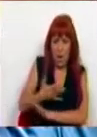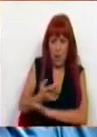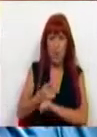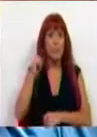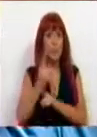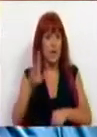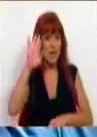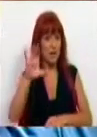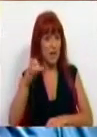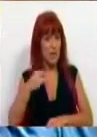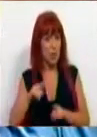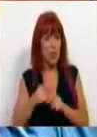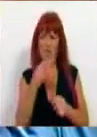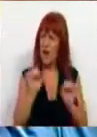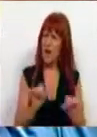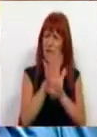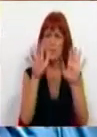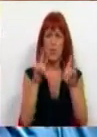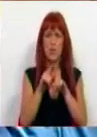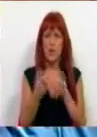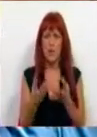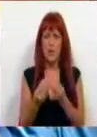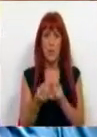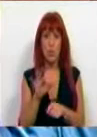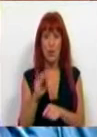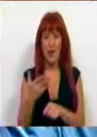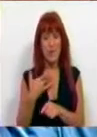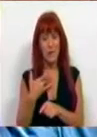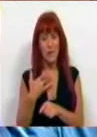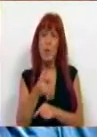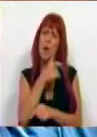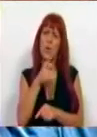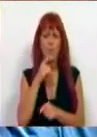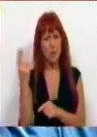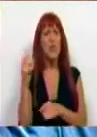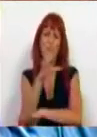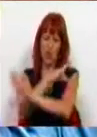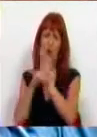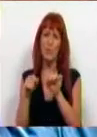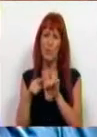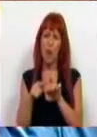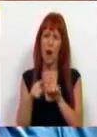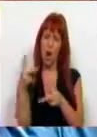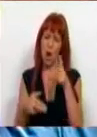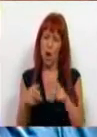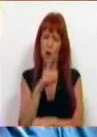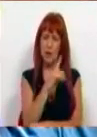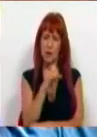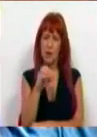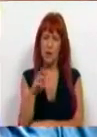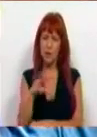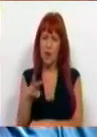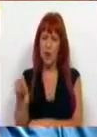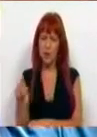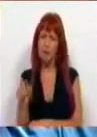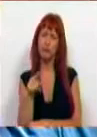que foi o CDS, que hoje fala em transparência, que se juntou ao PSD e prometeu à União Europeia que iria cortar 600